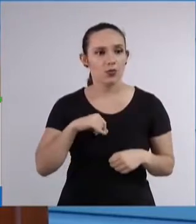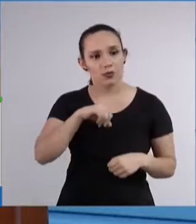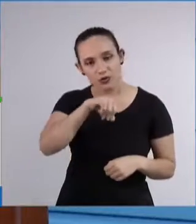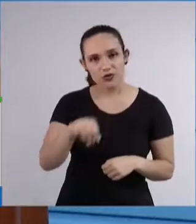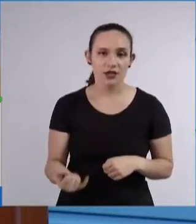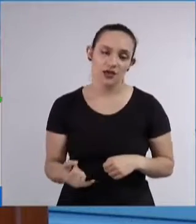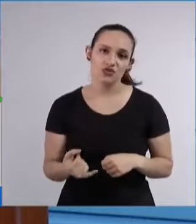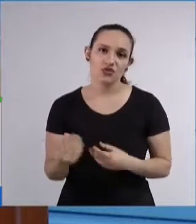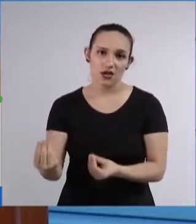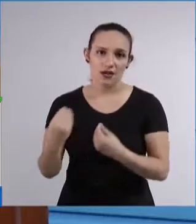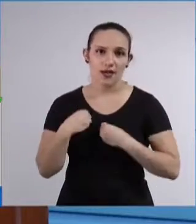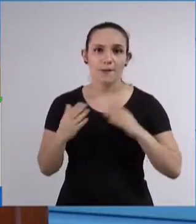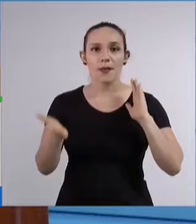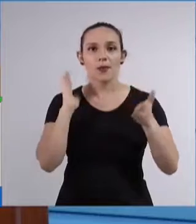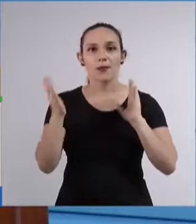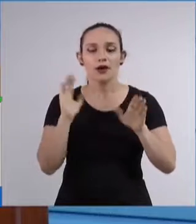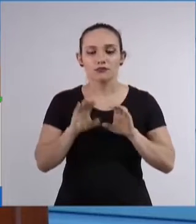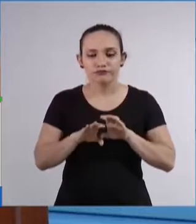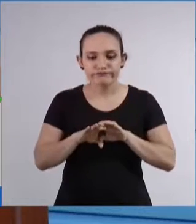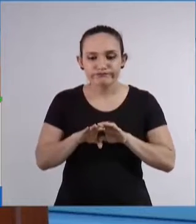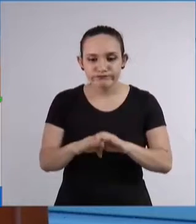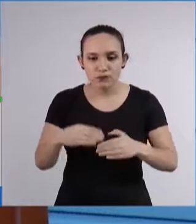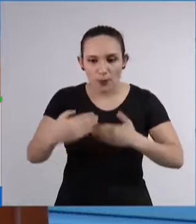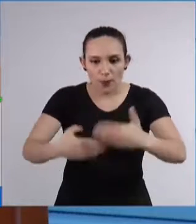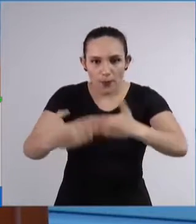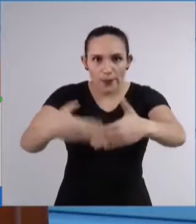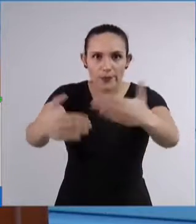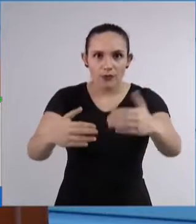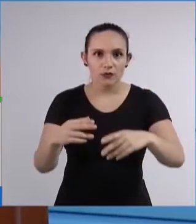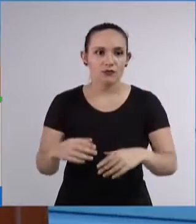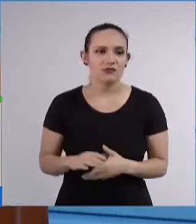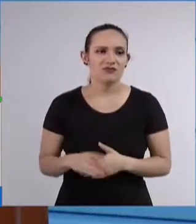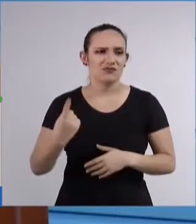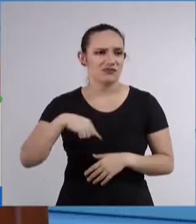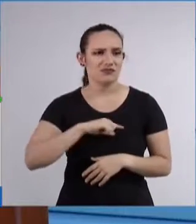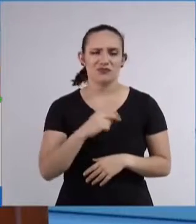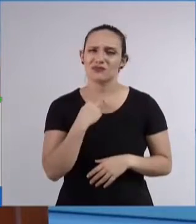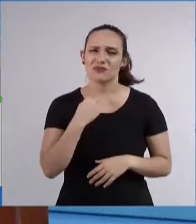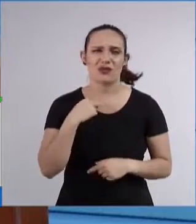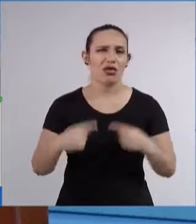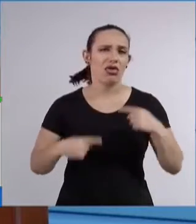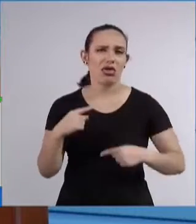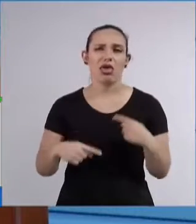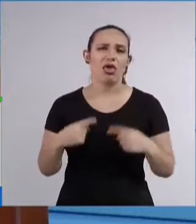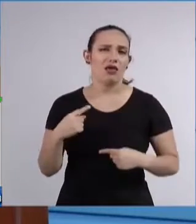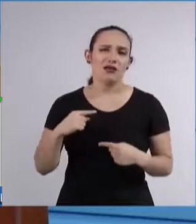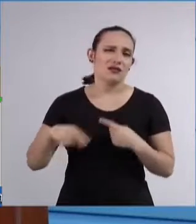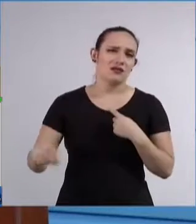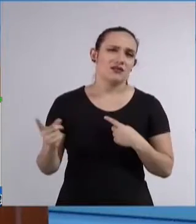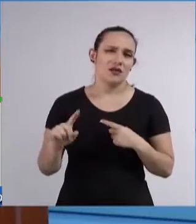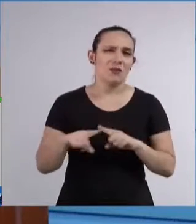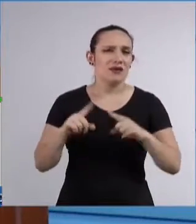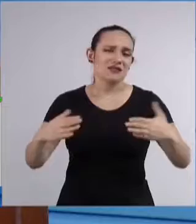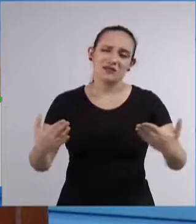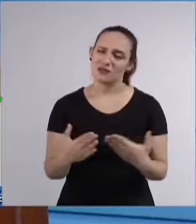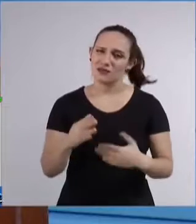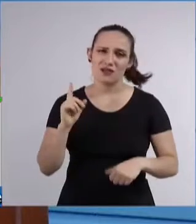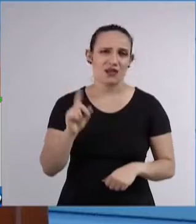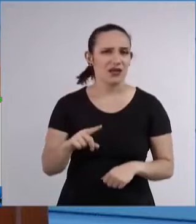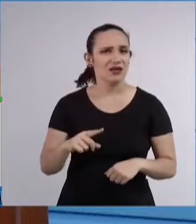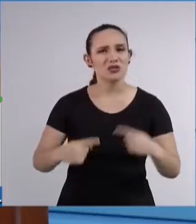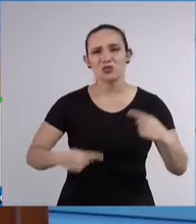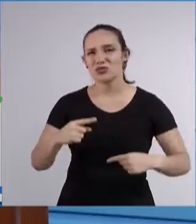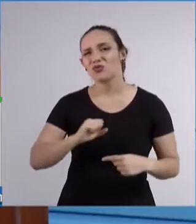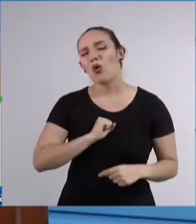maquinário e teve. Então, o que nós não podemos fazer é a discussão do ódio, absolutamente. E essa campanha está sendo uma campanha de discussão do